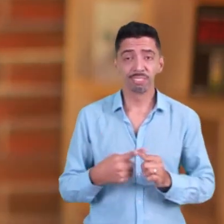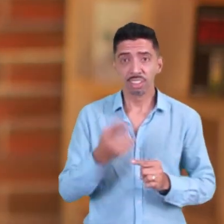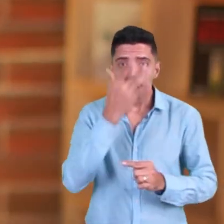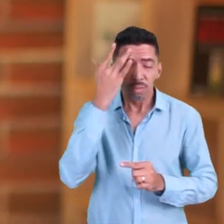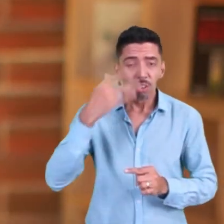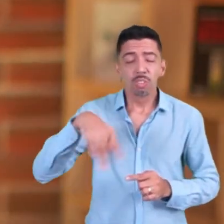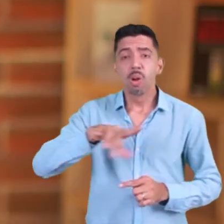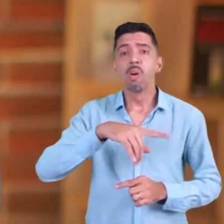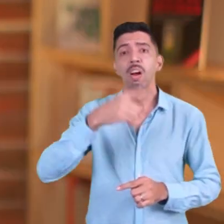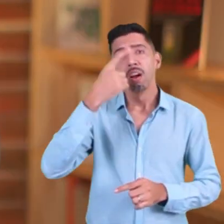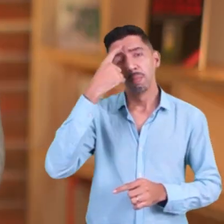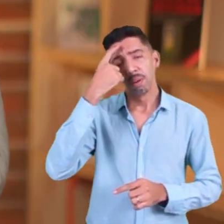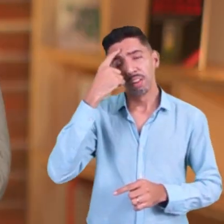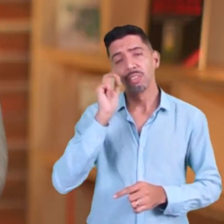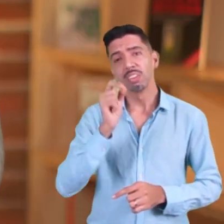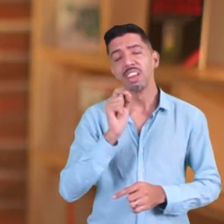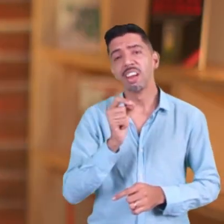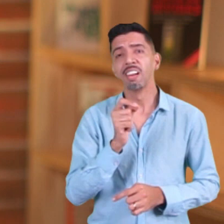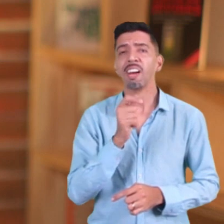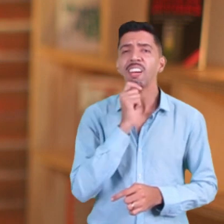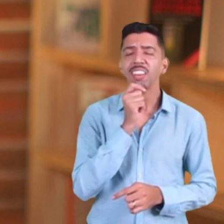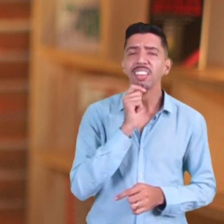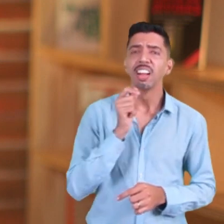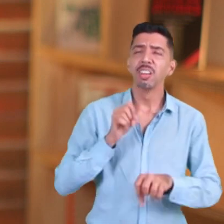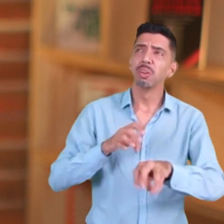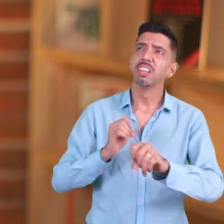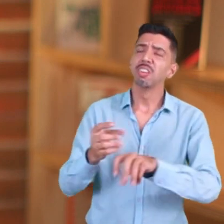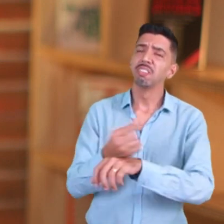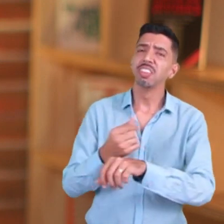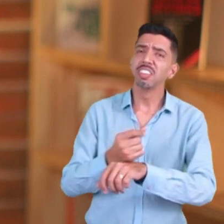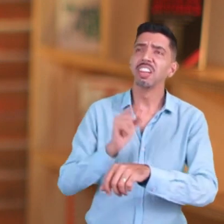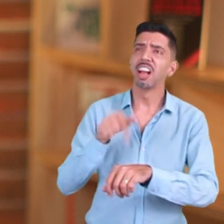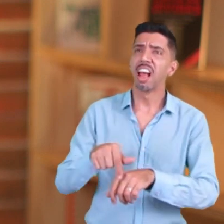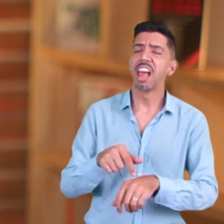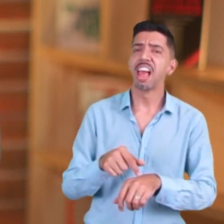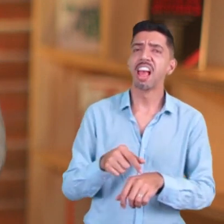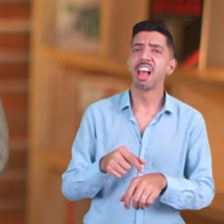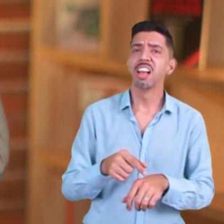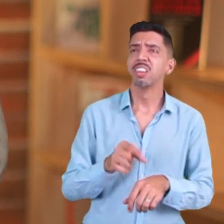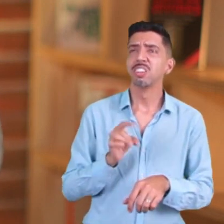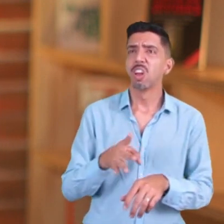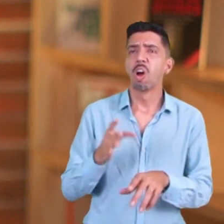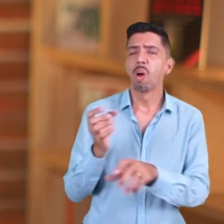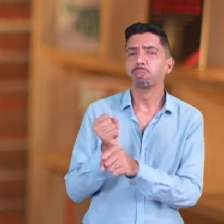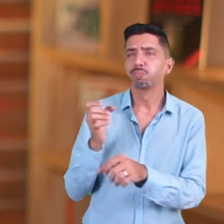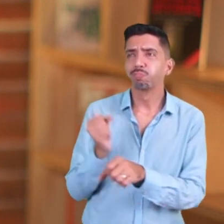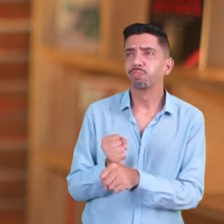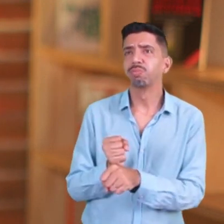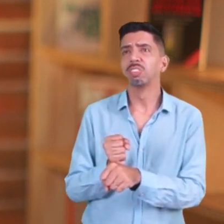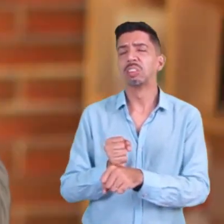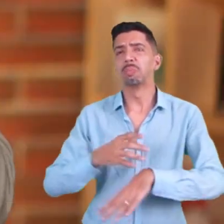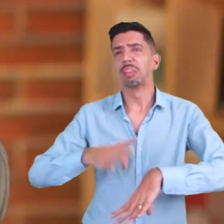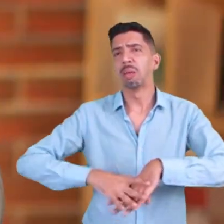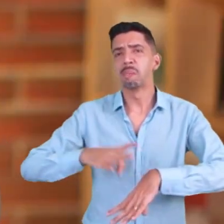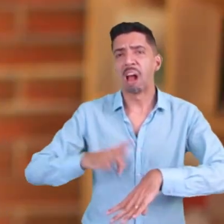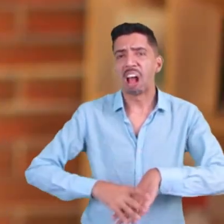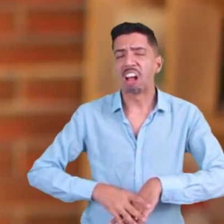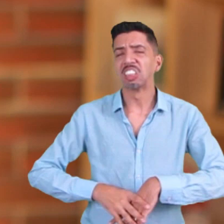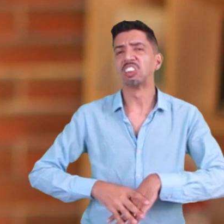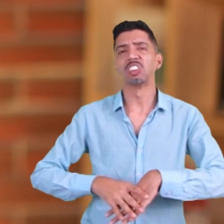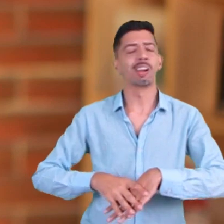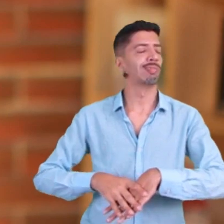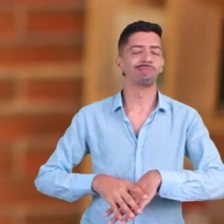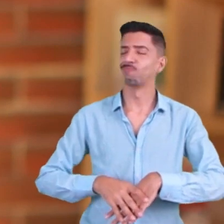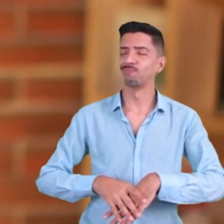que educação financeira é um ato de finanças, é um ato de aplicação financeira, de investimentos. Eu falo sempre,